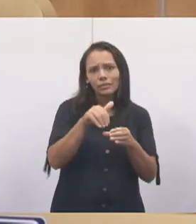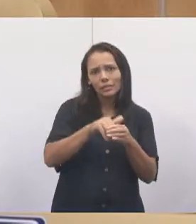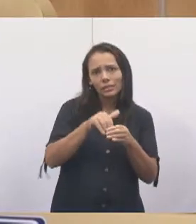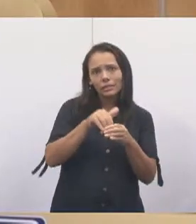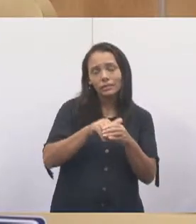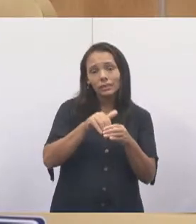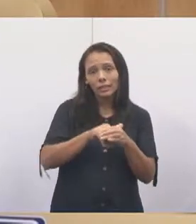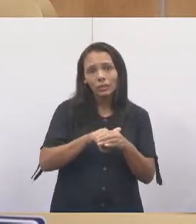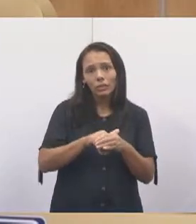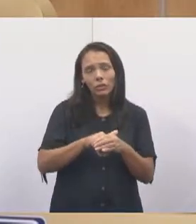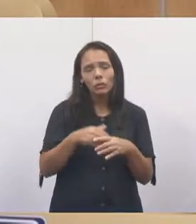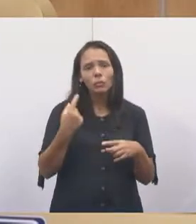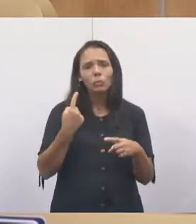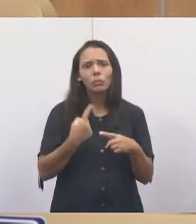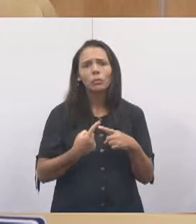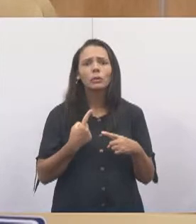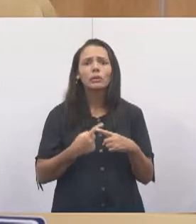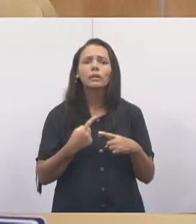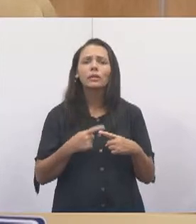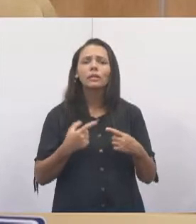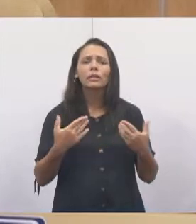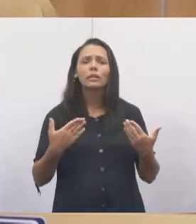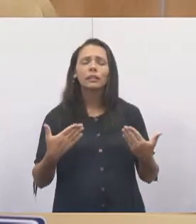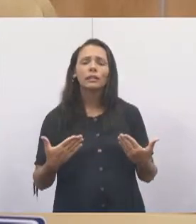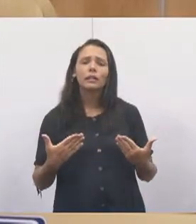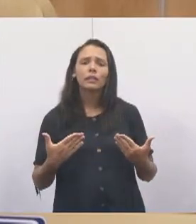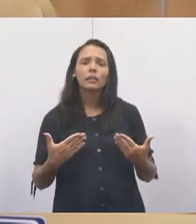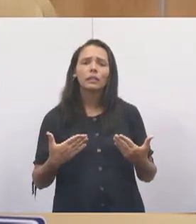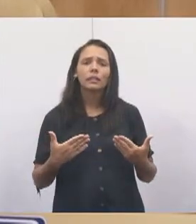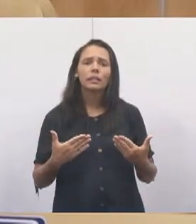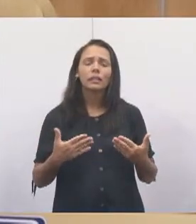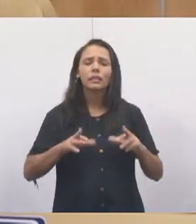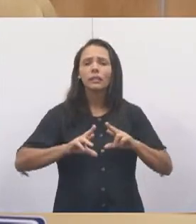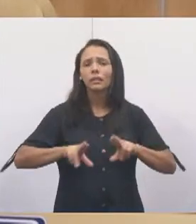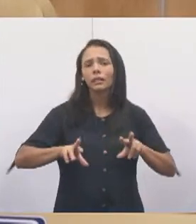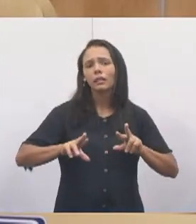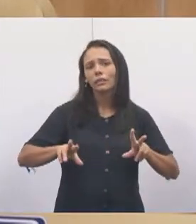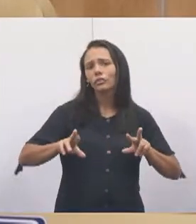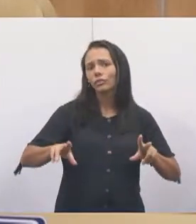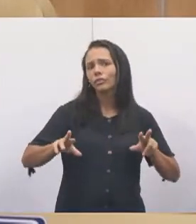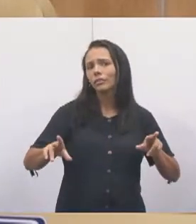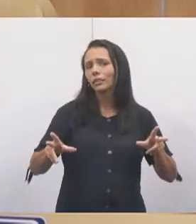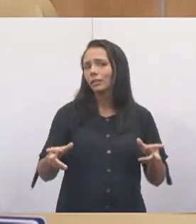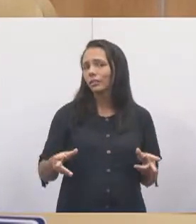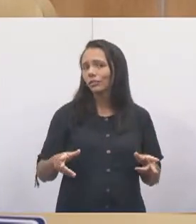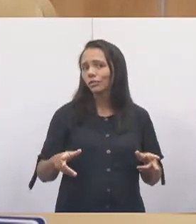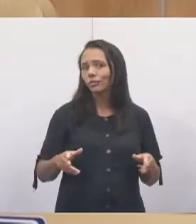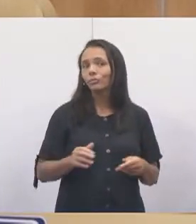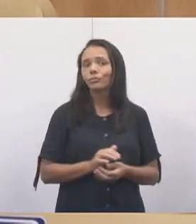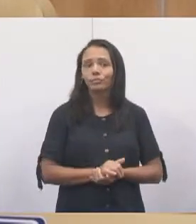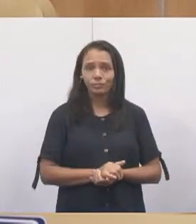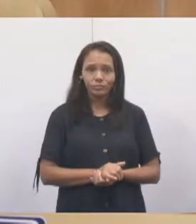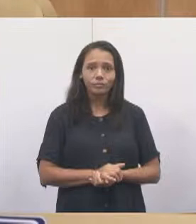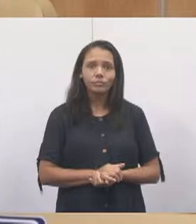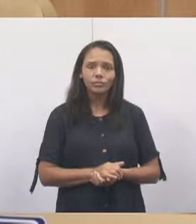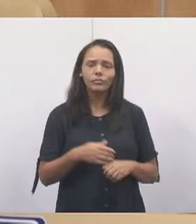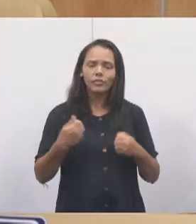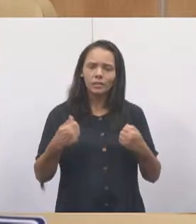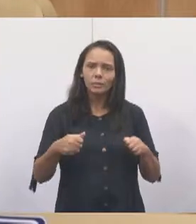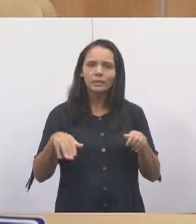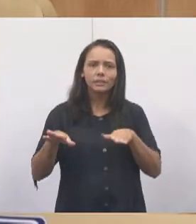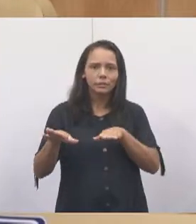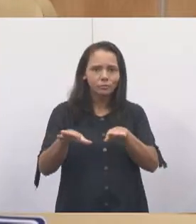públicos, por que tinha a diferenciação? Então nada mais justo da gente